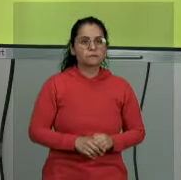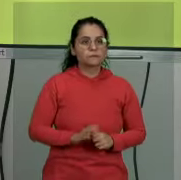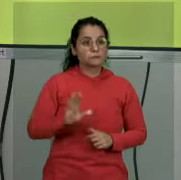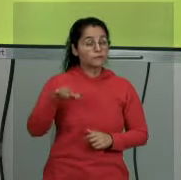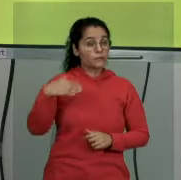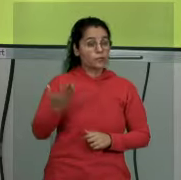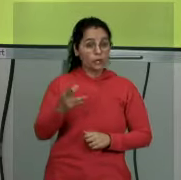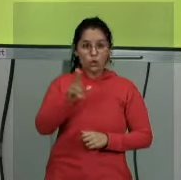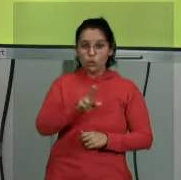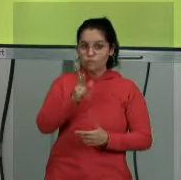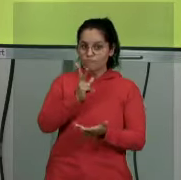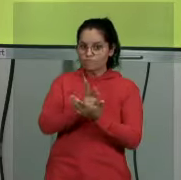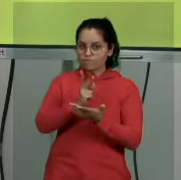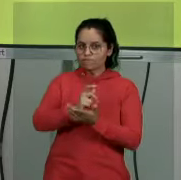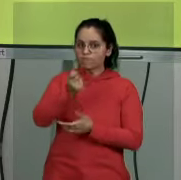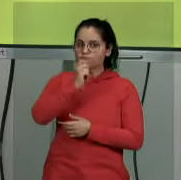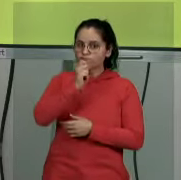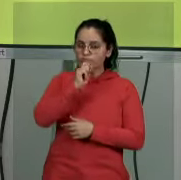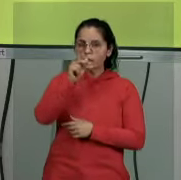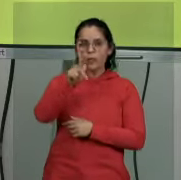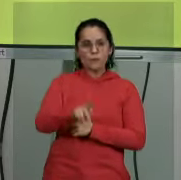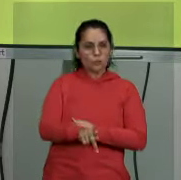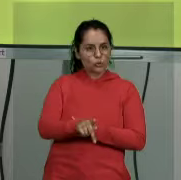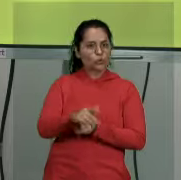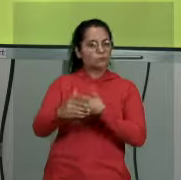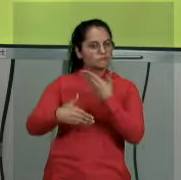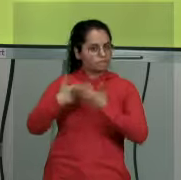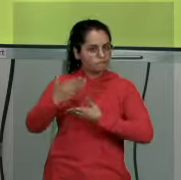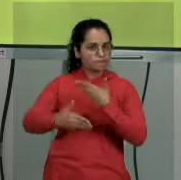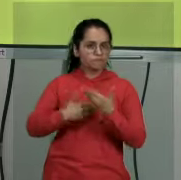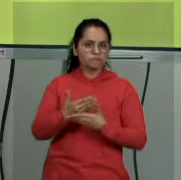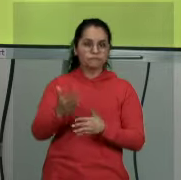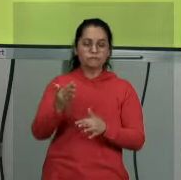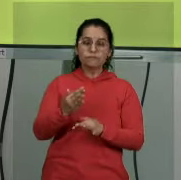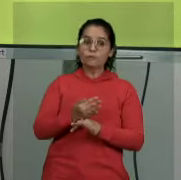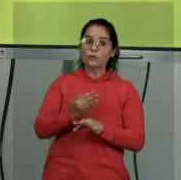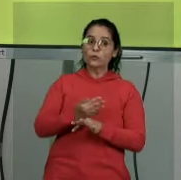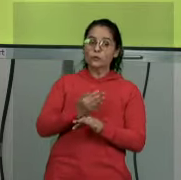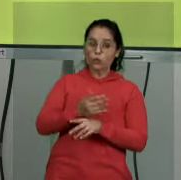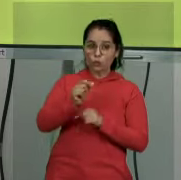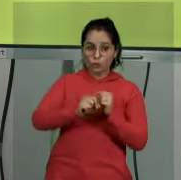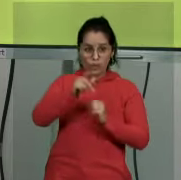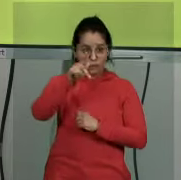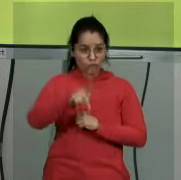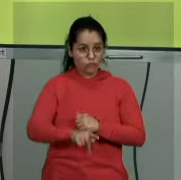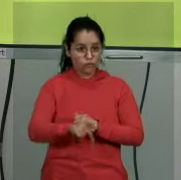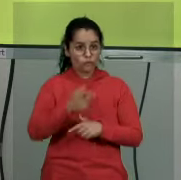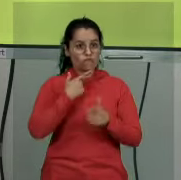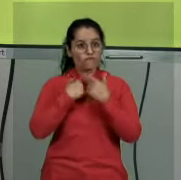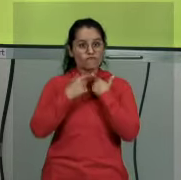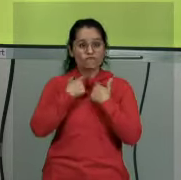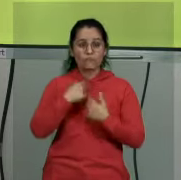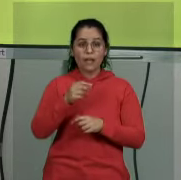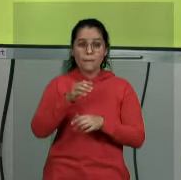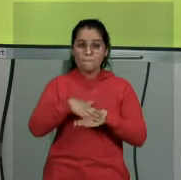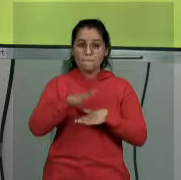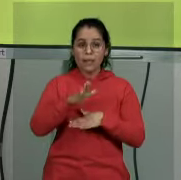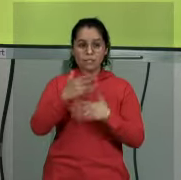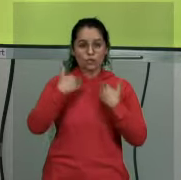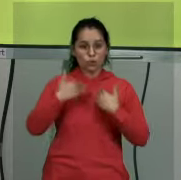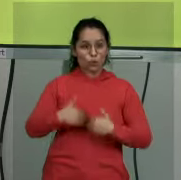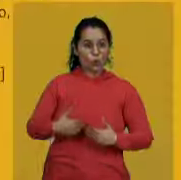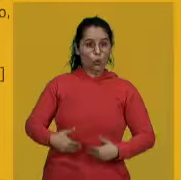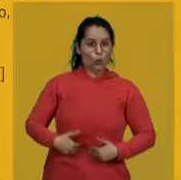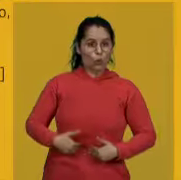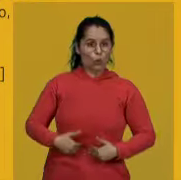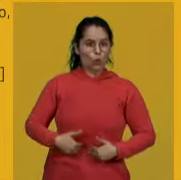Então, o uso regular de drogas faz o indivíduo desenvolver certa tolerância a substâncias psicoativas, ou seja, seu corpo